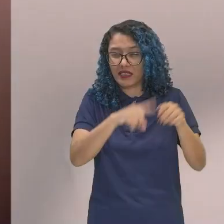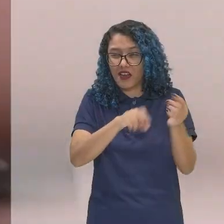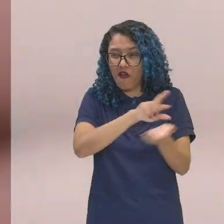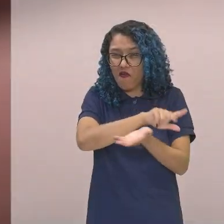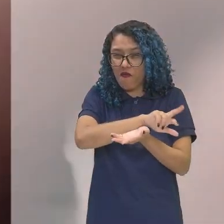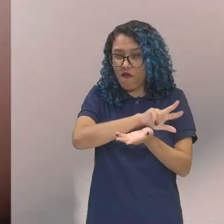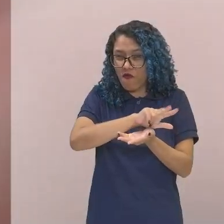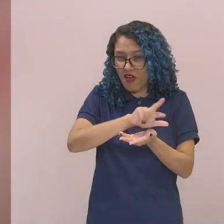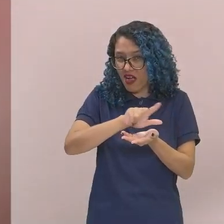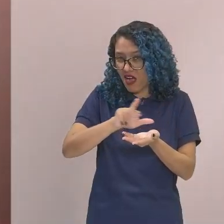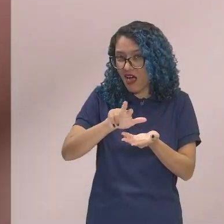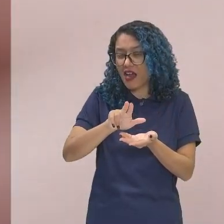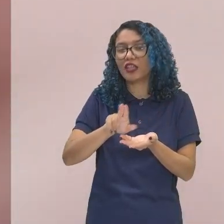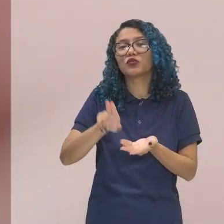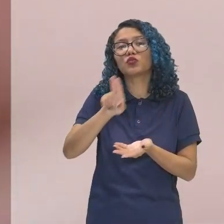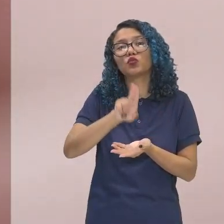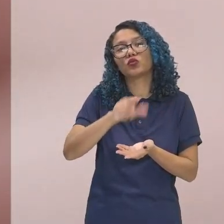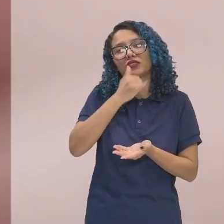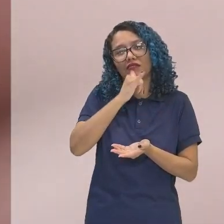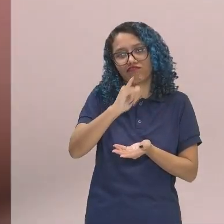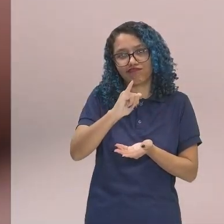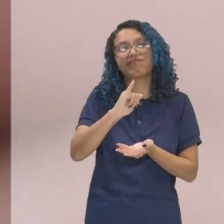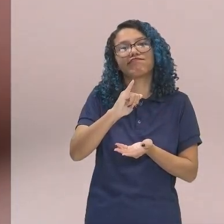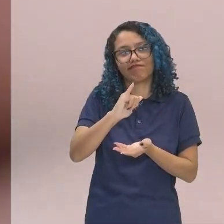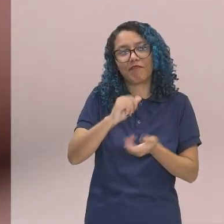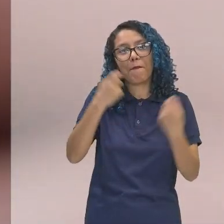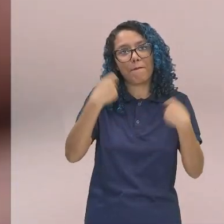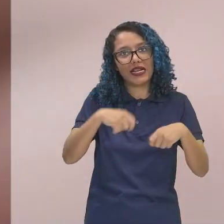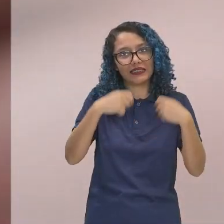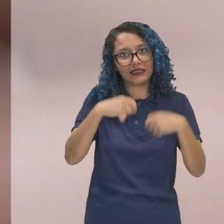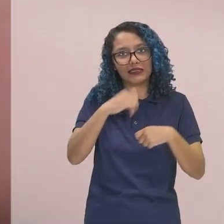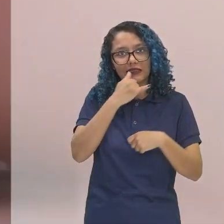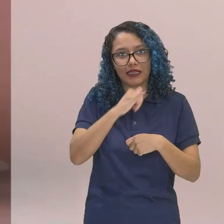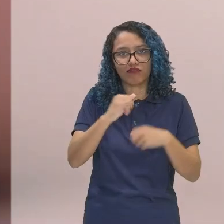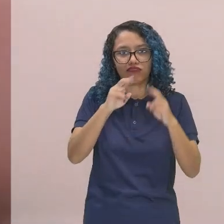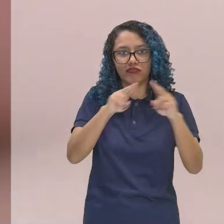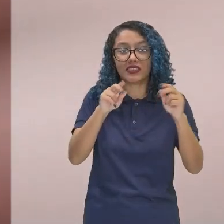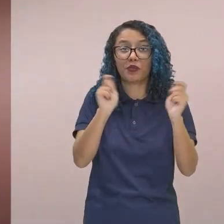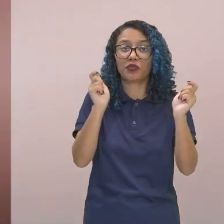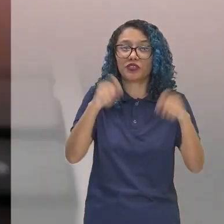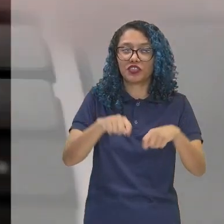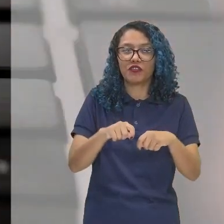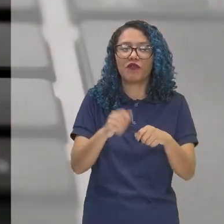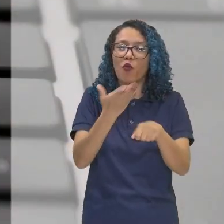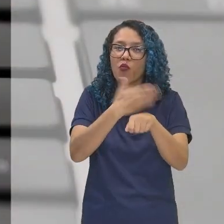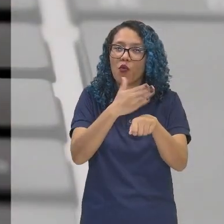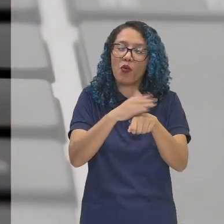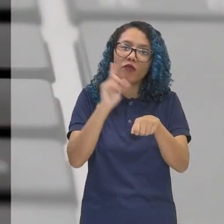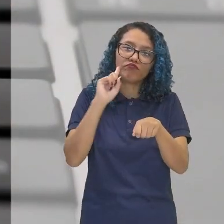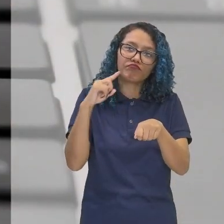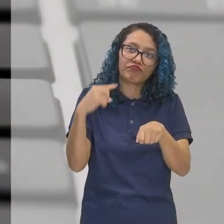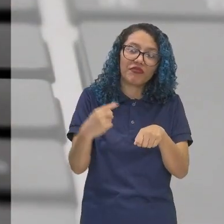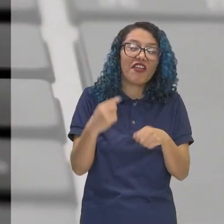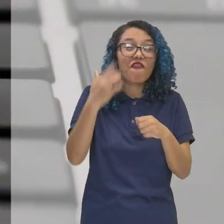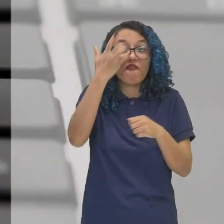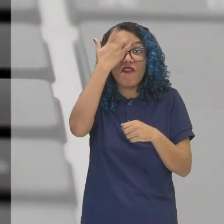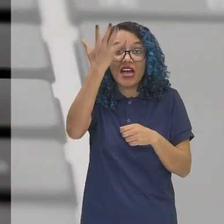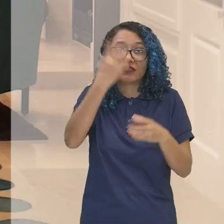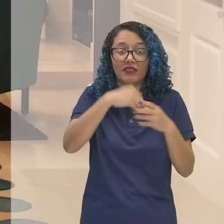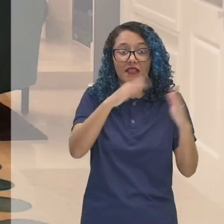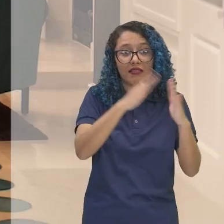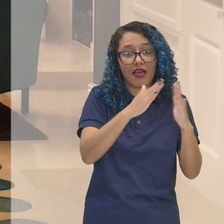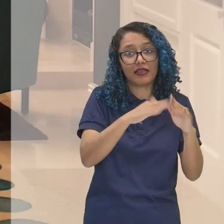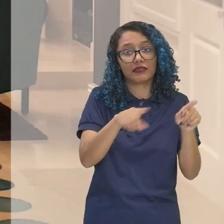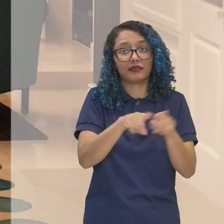que funcionam com a eletricidade, facilitando as tarefas, tanto em nossas casas como no